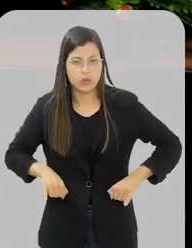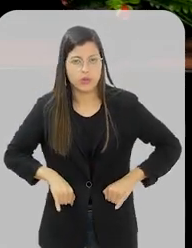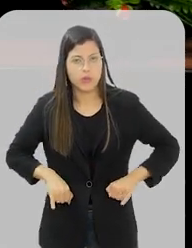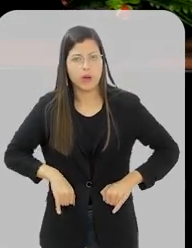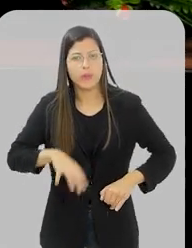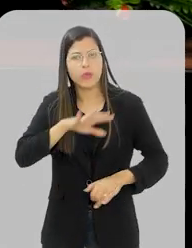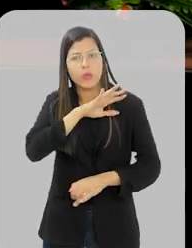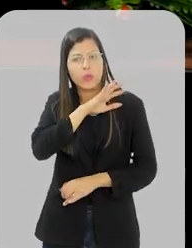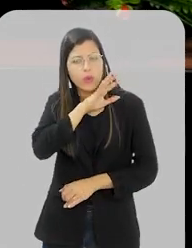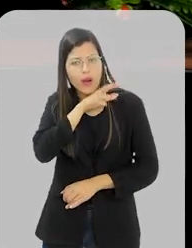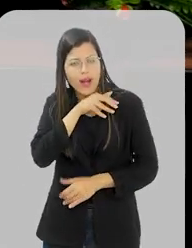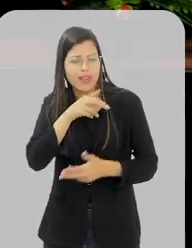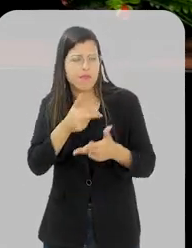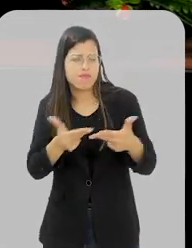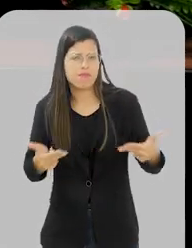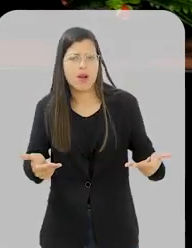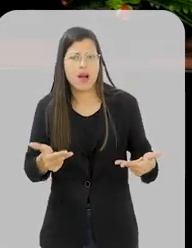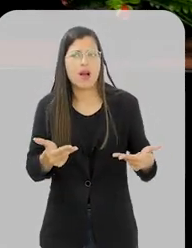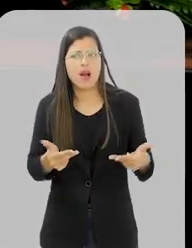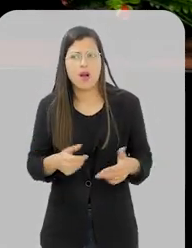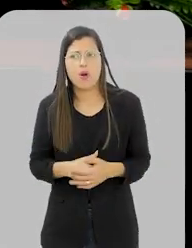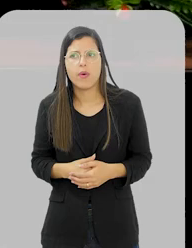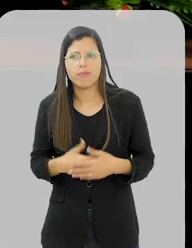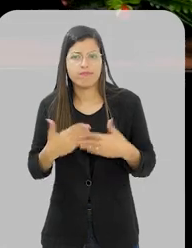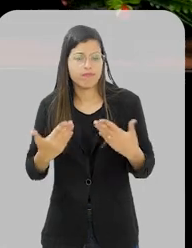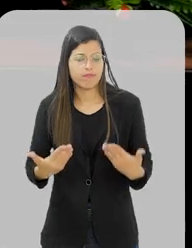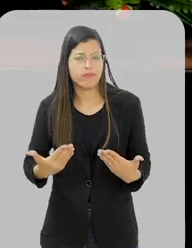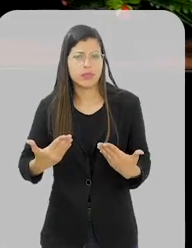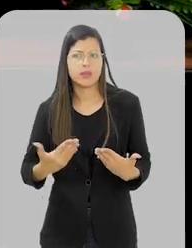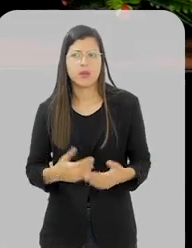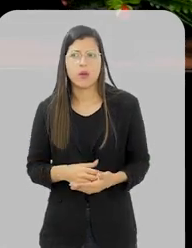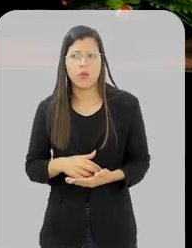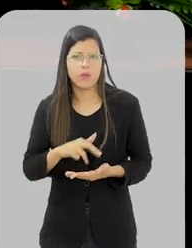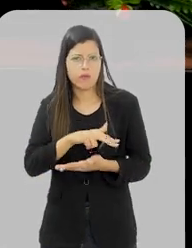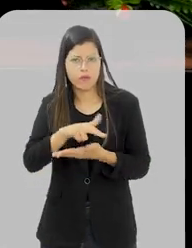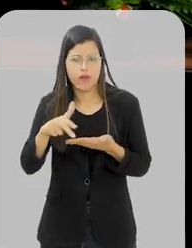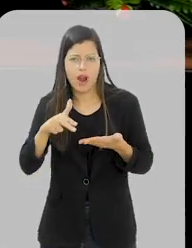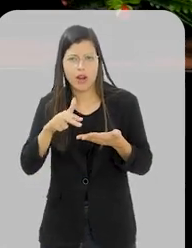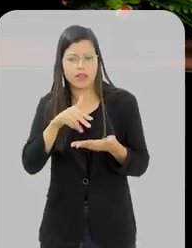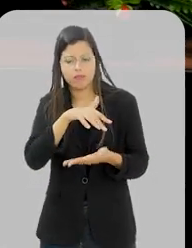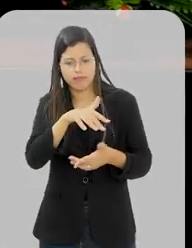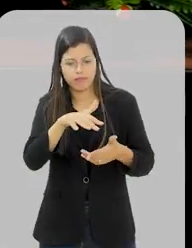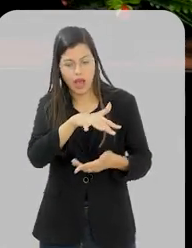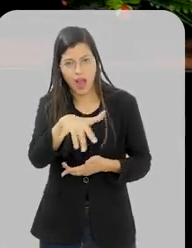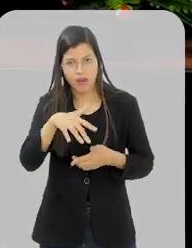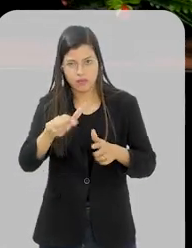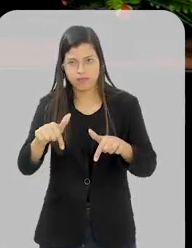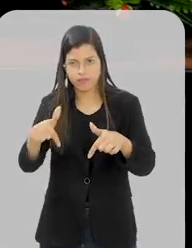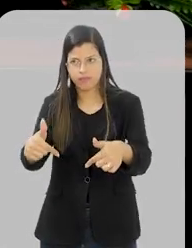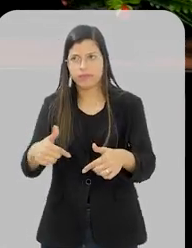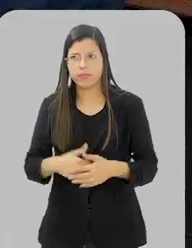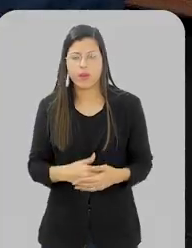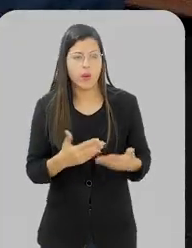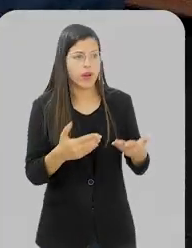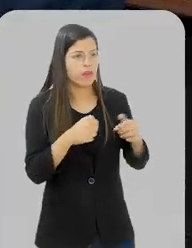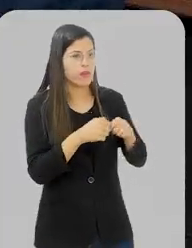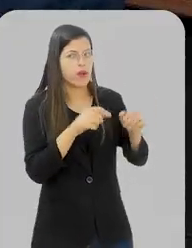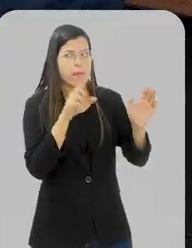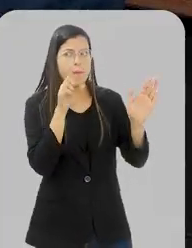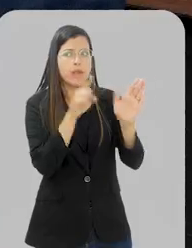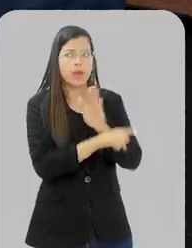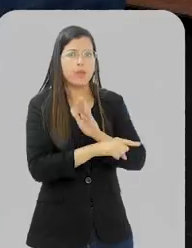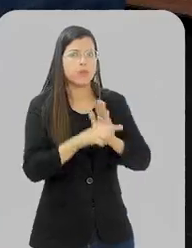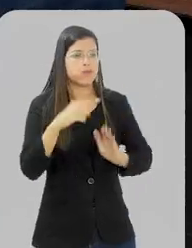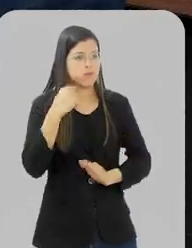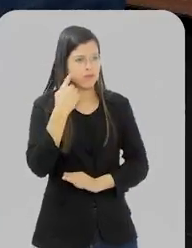animal ao invés de dar mais sofrimento como o abate normal dá então e então em várias frentes a gente atua Então queria fazer uma pergunta ó